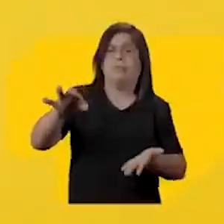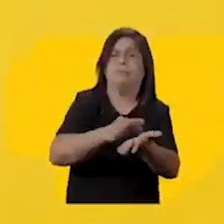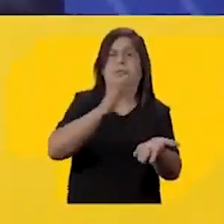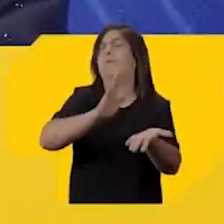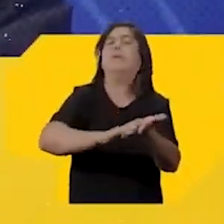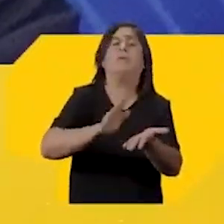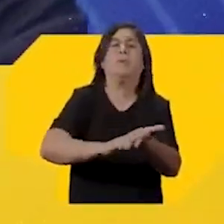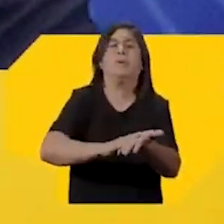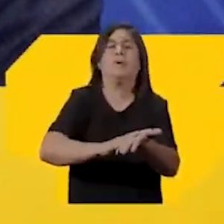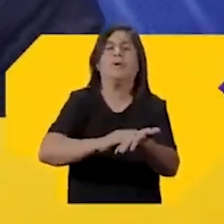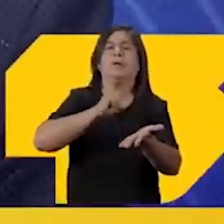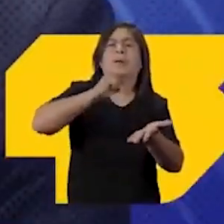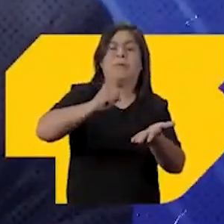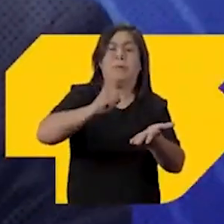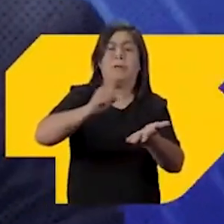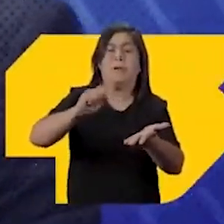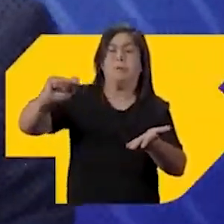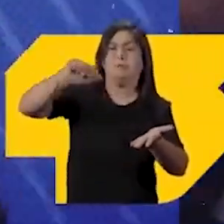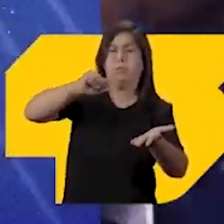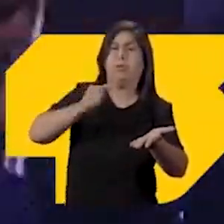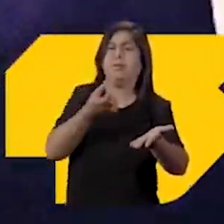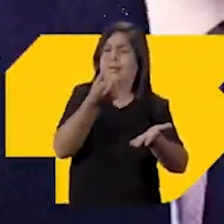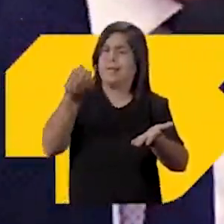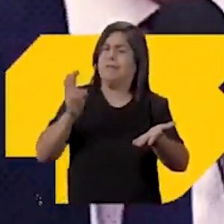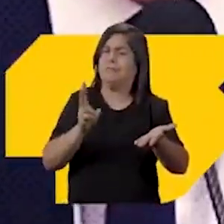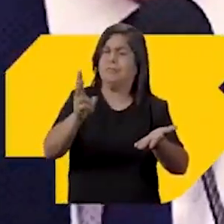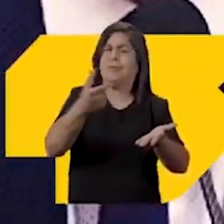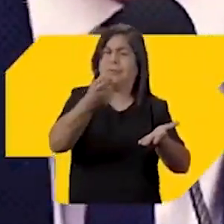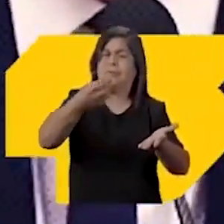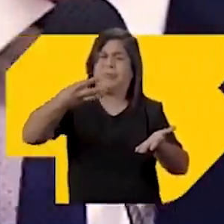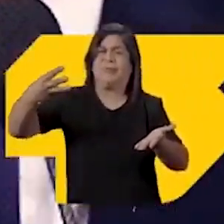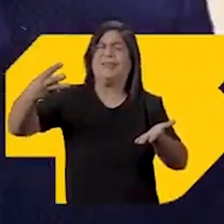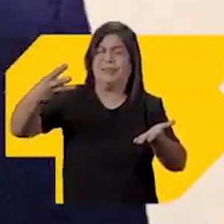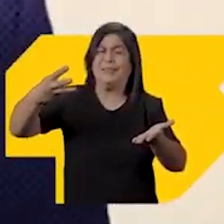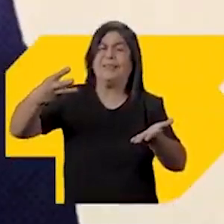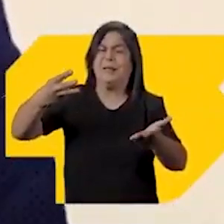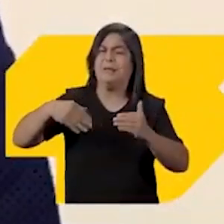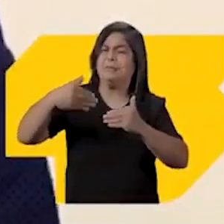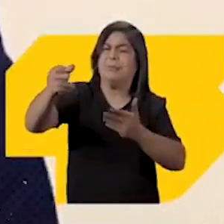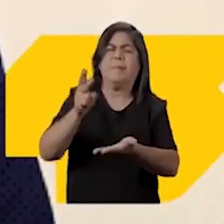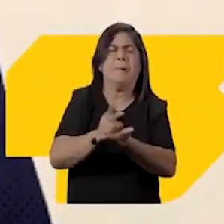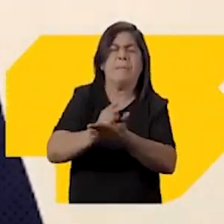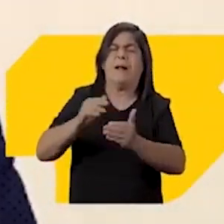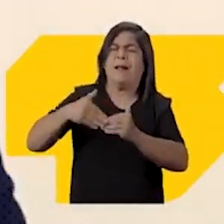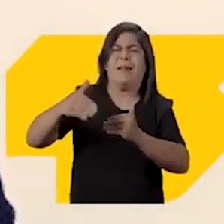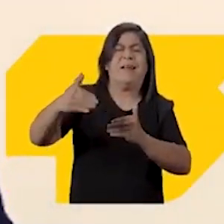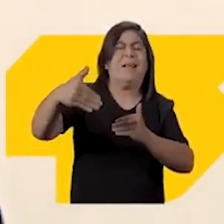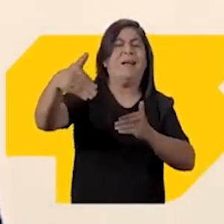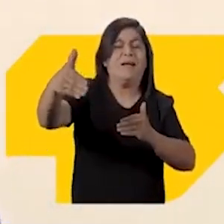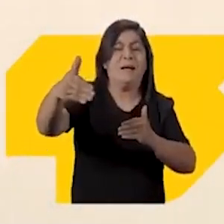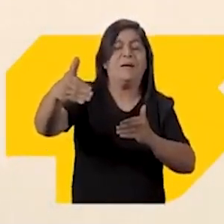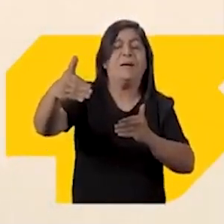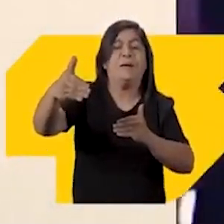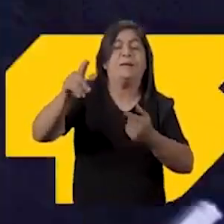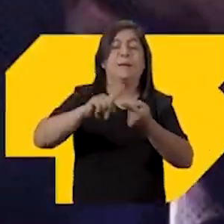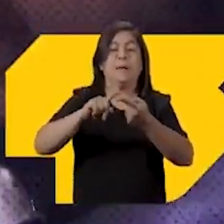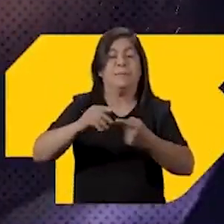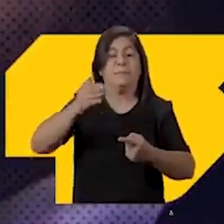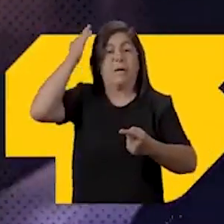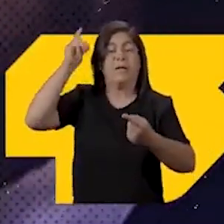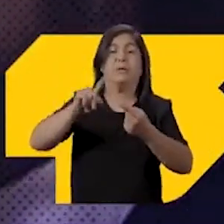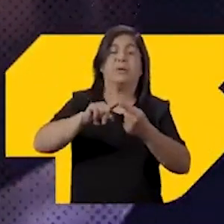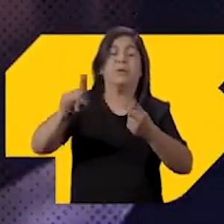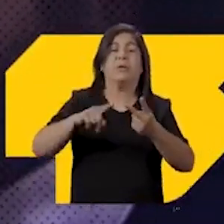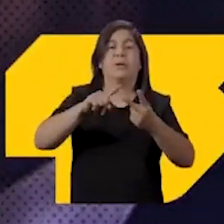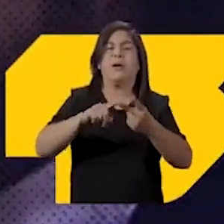Como deputado federal, Pedro votou a favor e defende que o Auxílio Brasil continue sendo pago em 2023, se tornando um programa